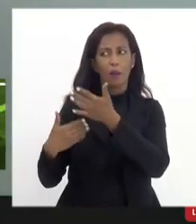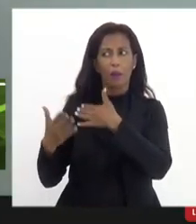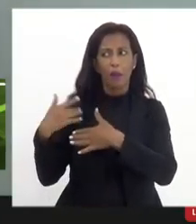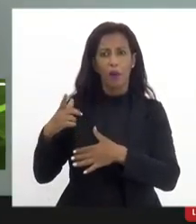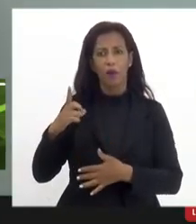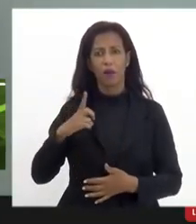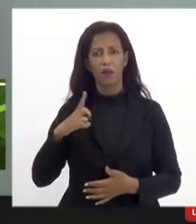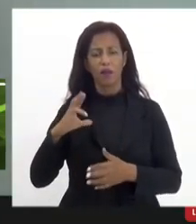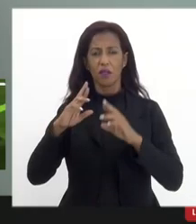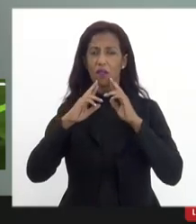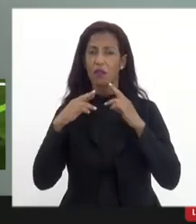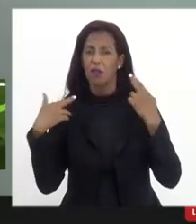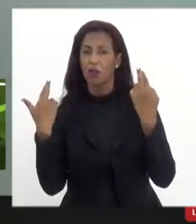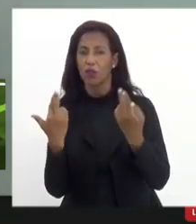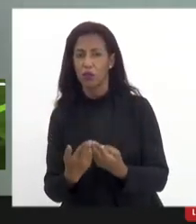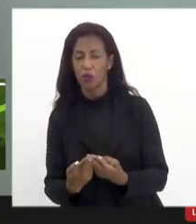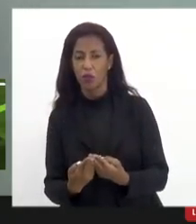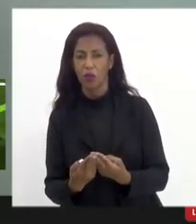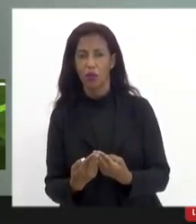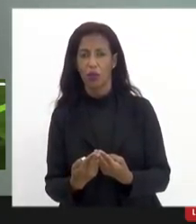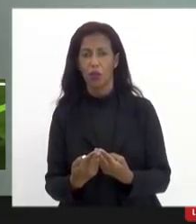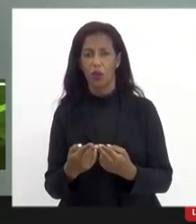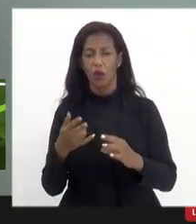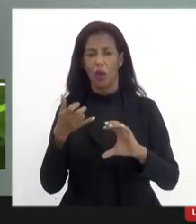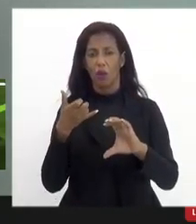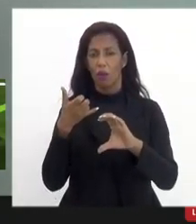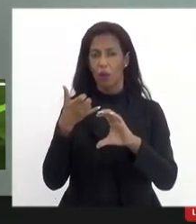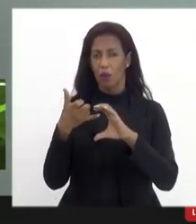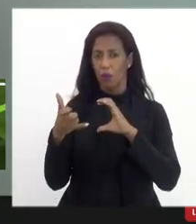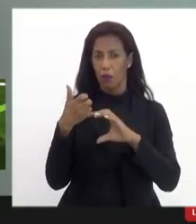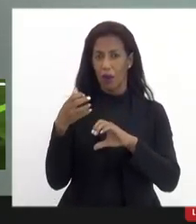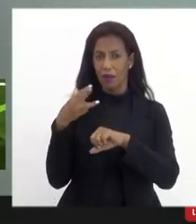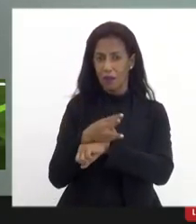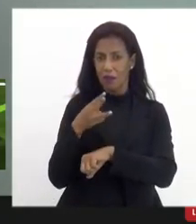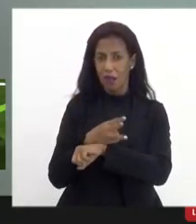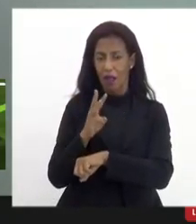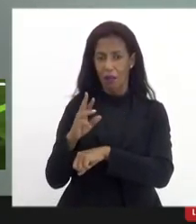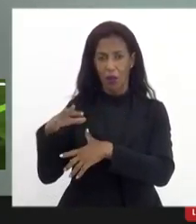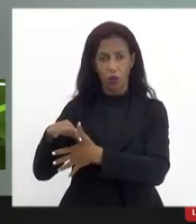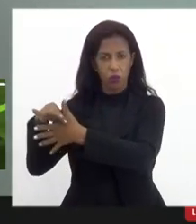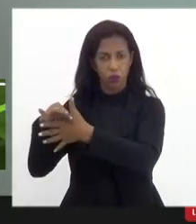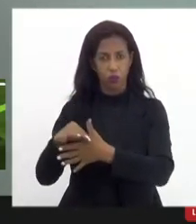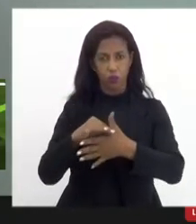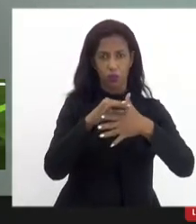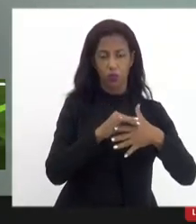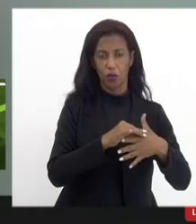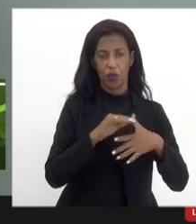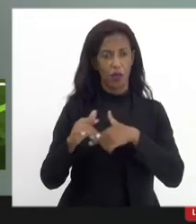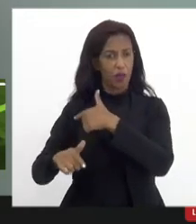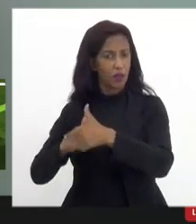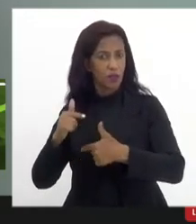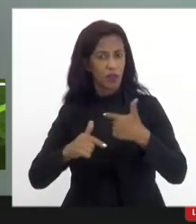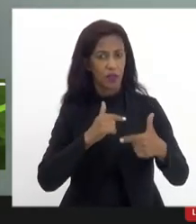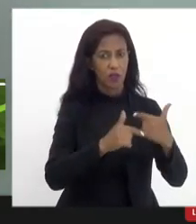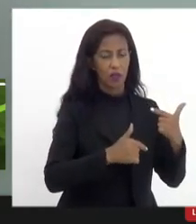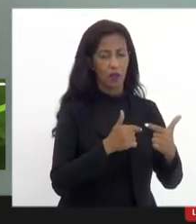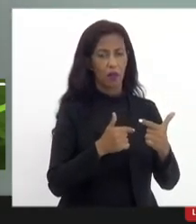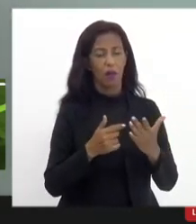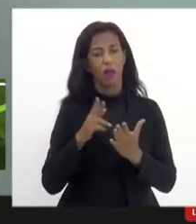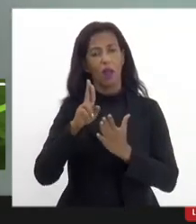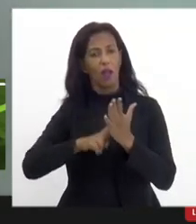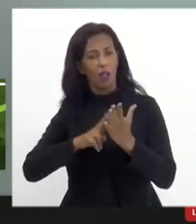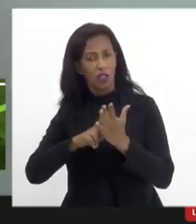tendo reuniões com, né, pelo Zap com as lideranças, que a gente tem trabalhado por conta da revalidação do registro